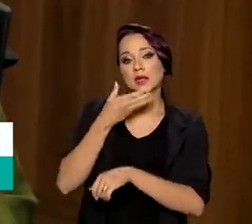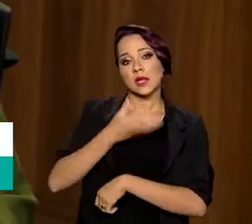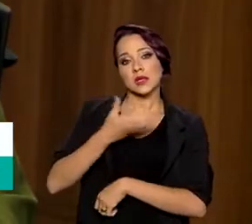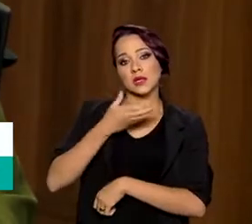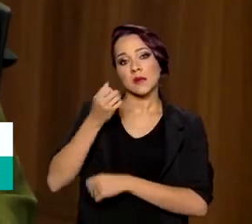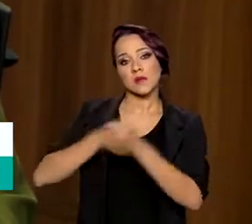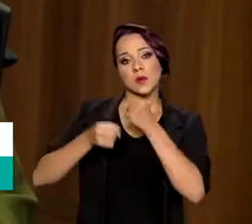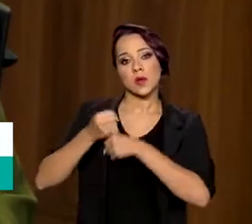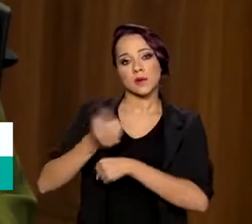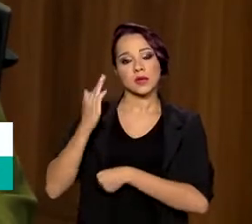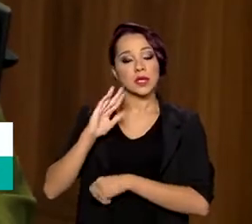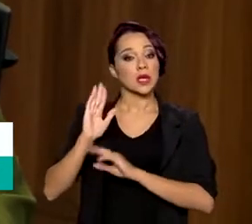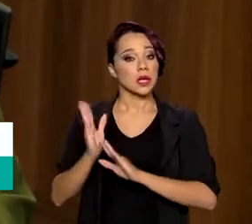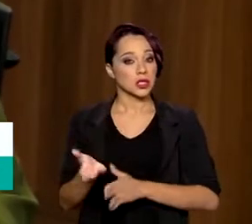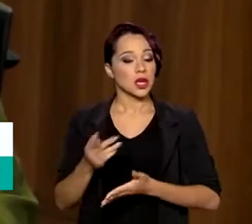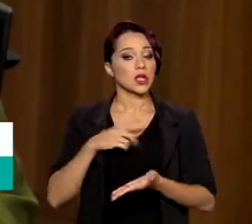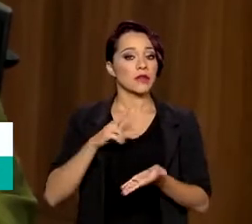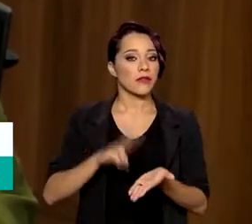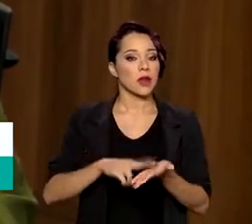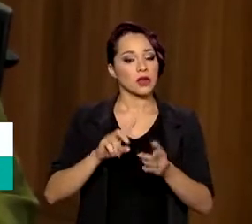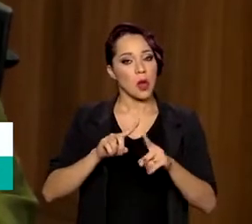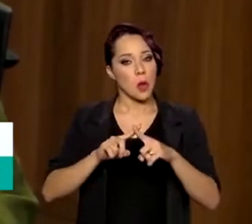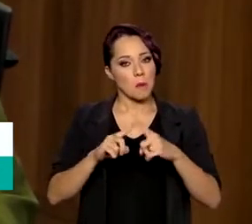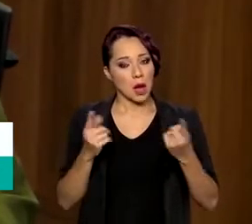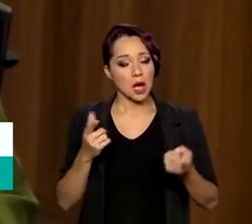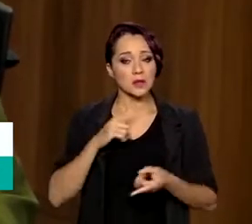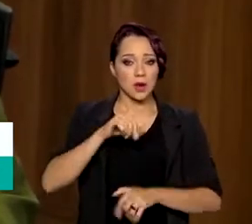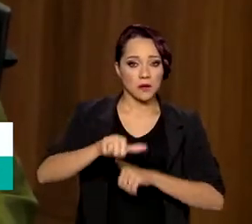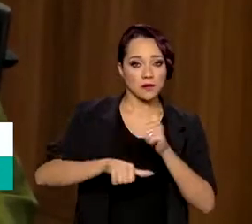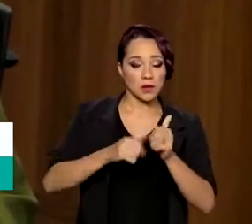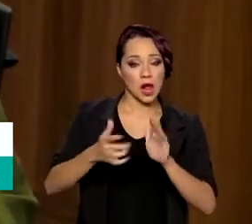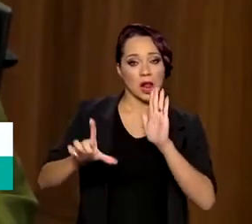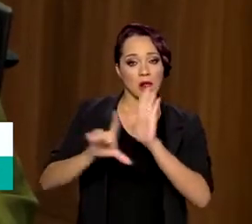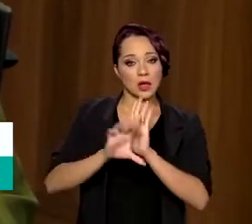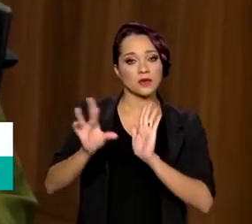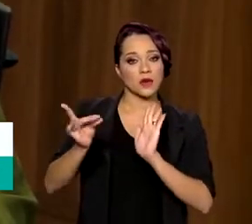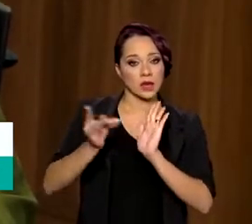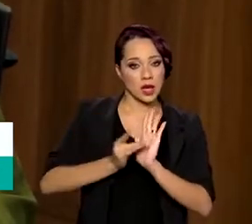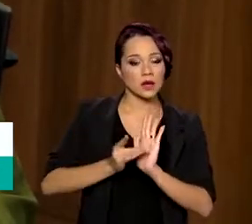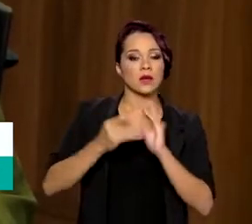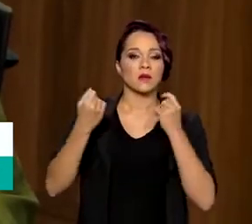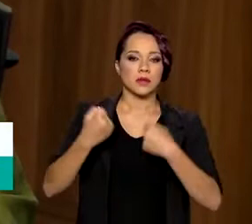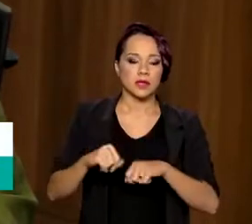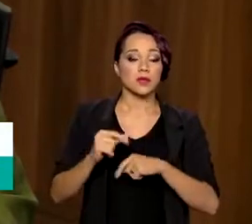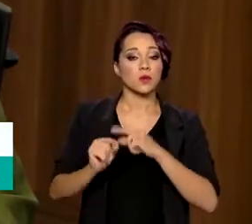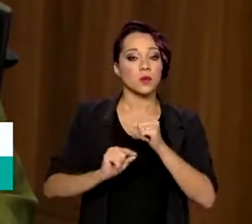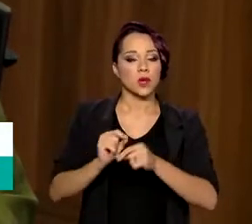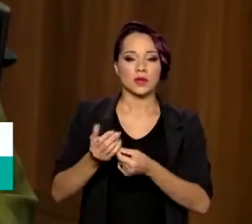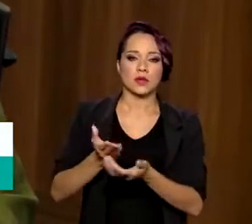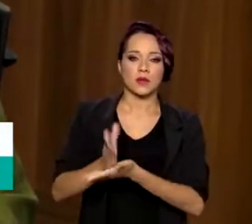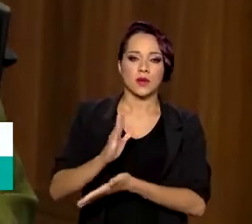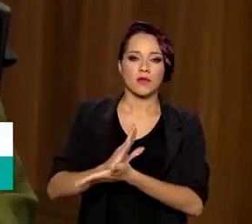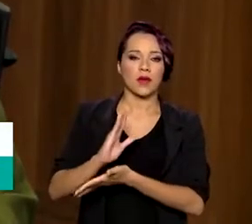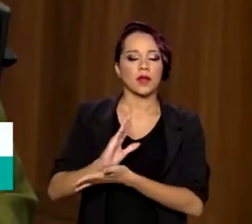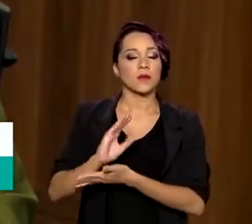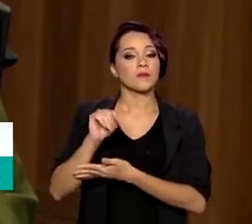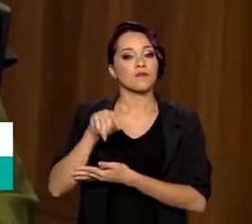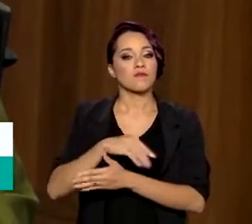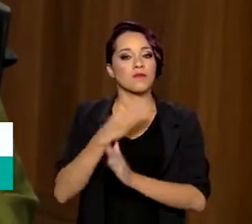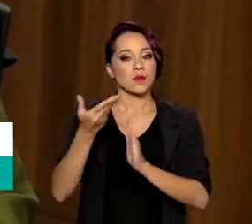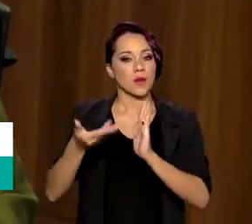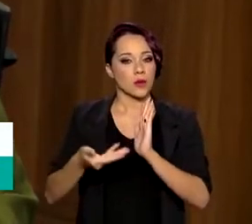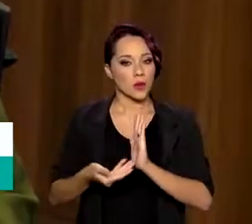já estava valendo, né? Mas para ela virar lei, realmente ela precisava ser aprovada, então, aí